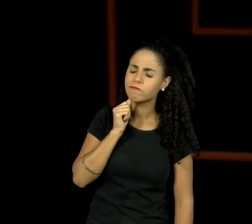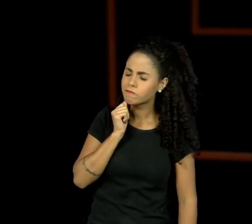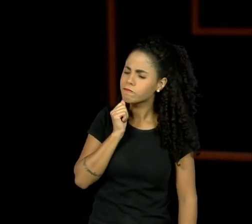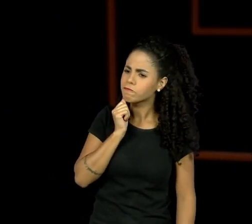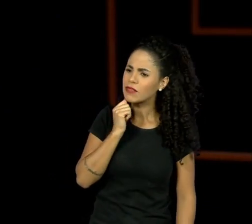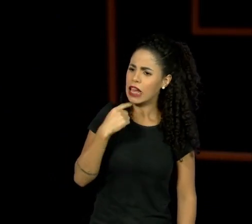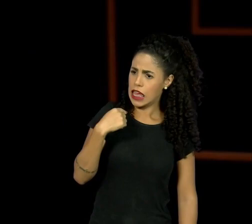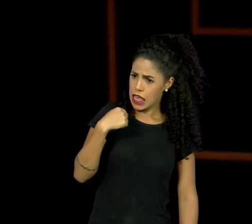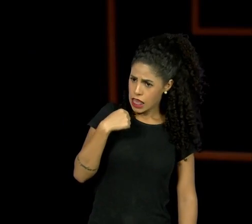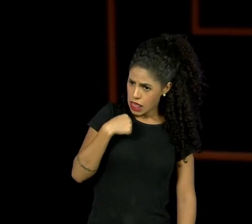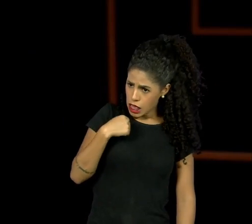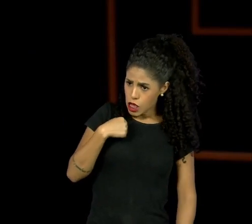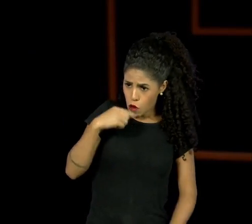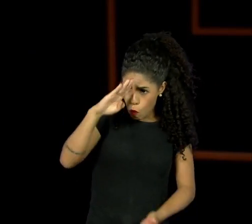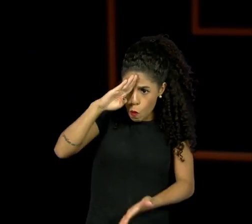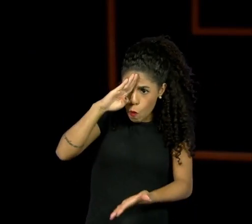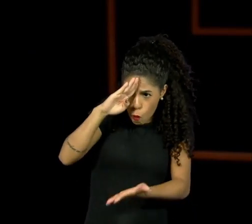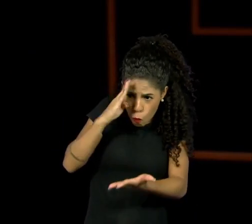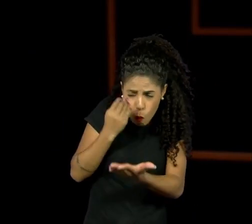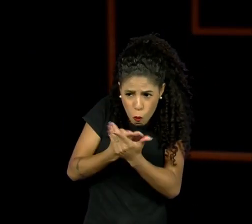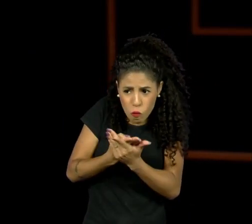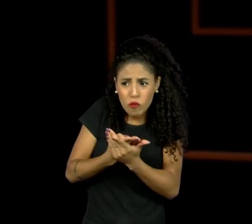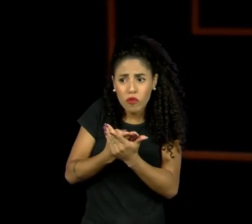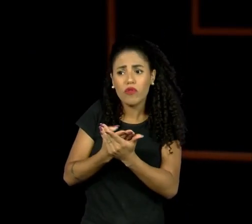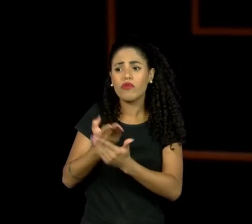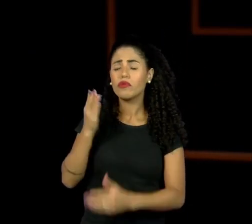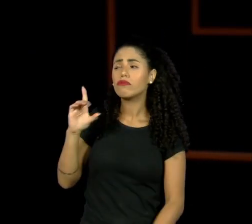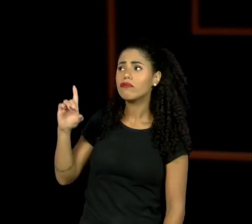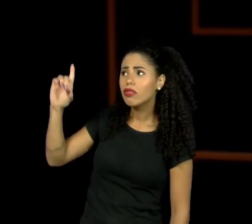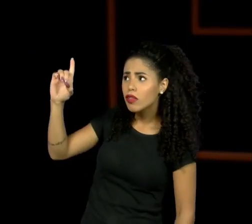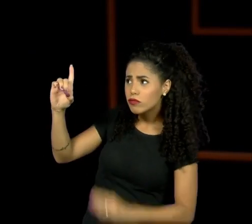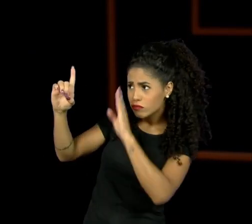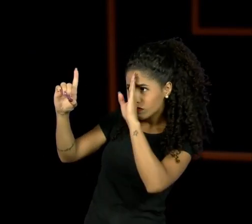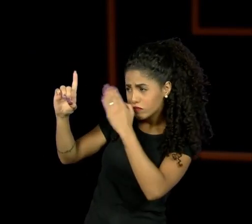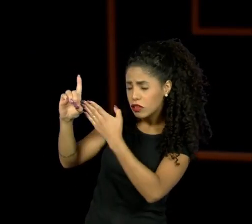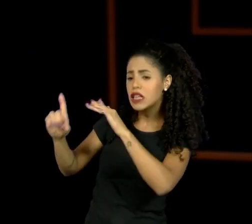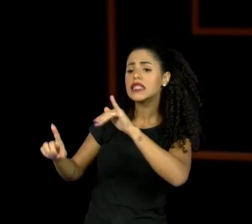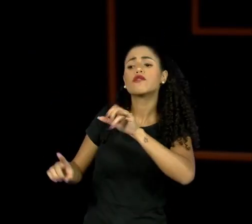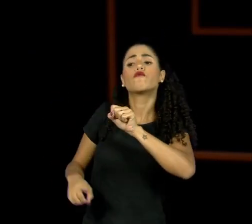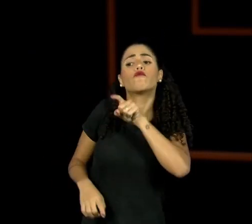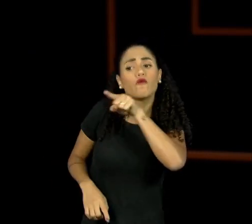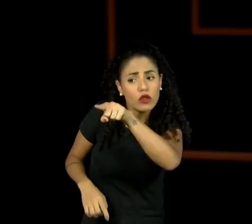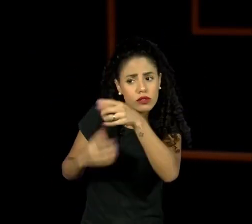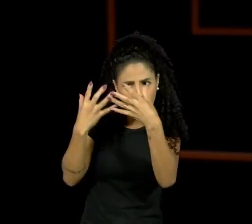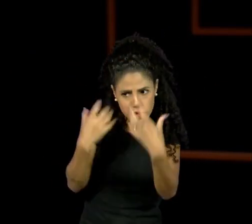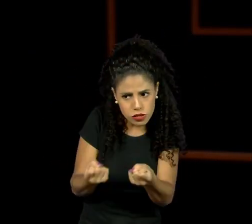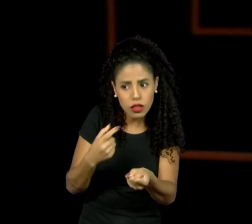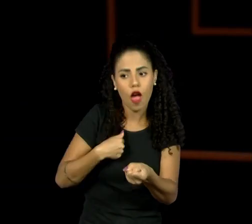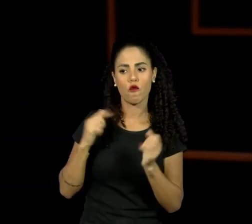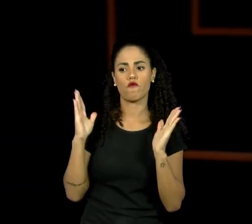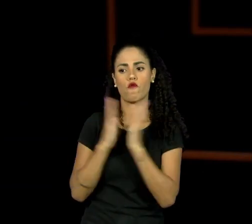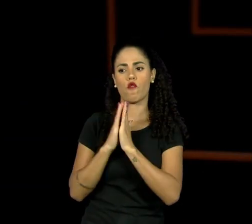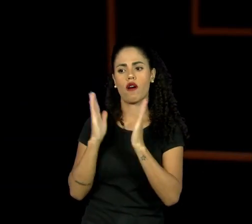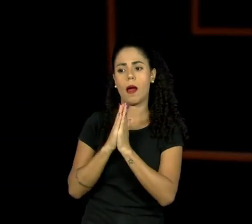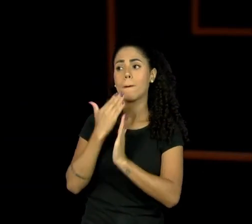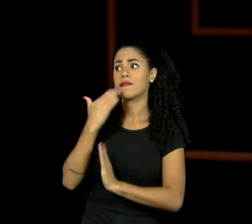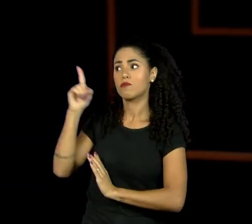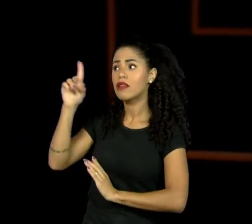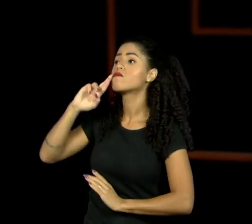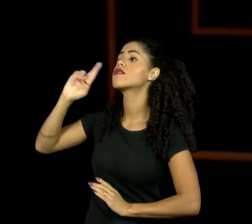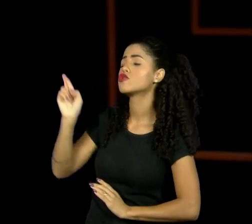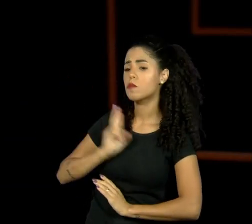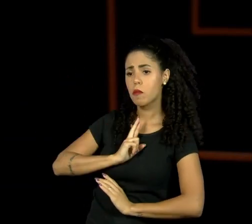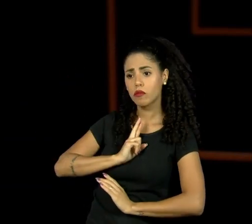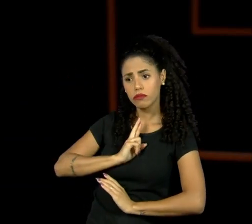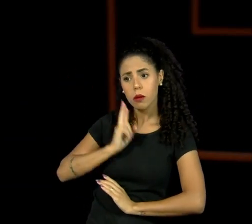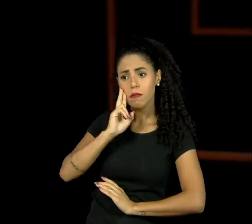seguinte, eu confio muito em Deus. Se você topar, nós vamos fazer uma oração, vamos pedir a Deus para mandar o baixista. Ela olhou